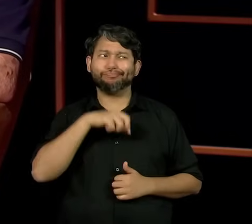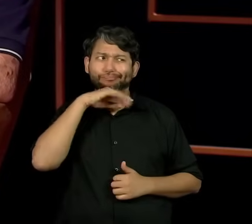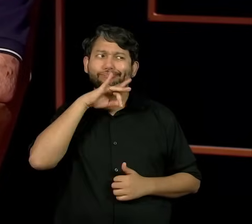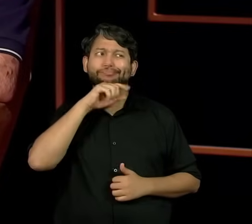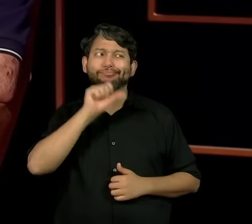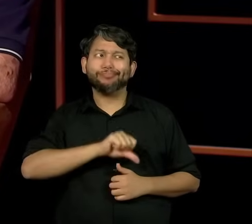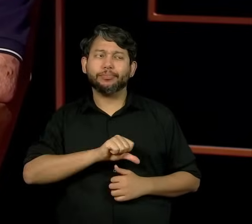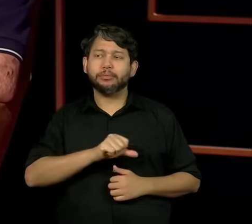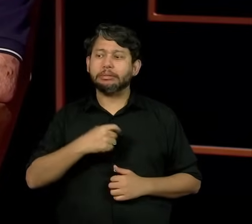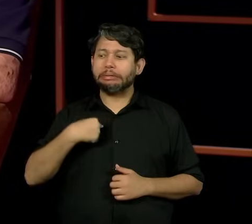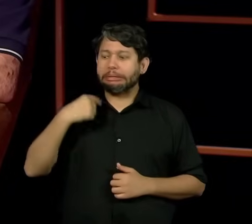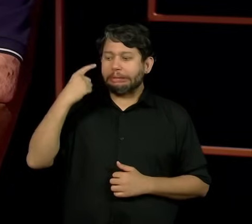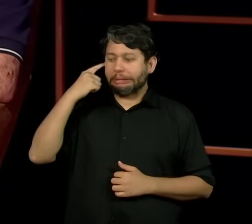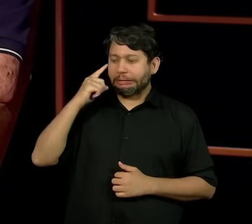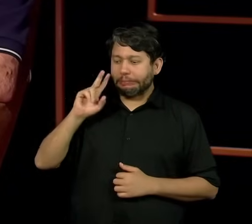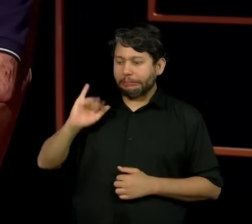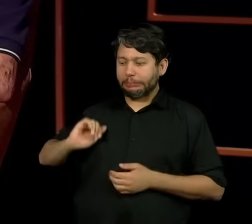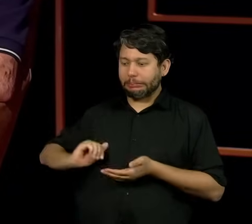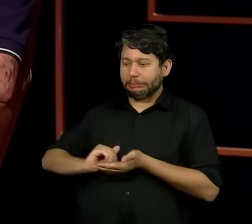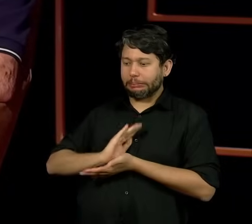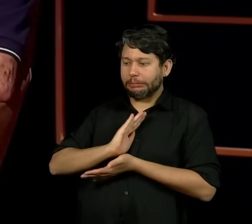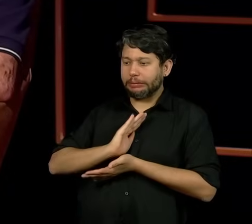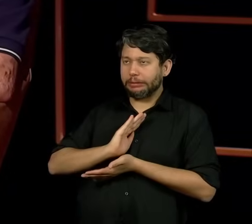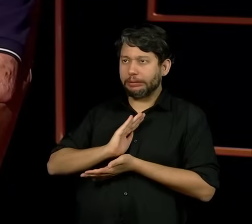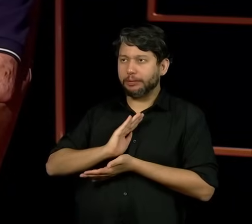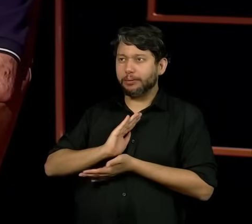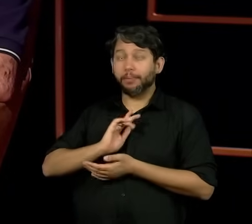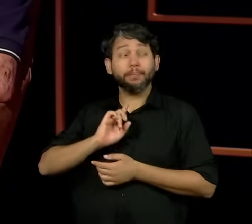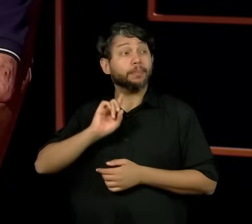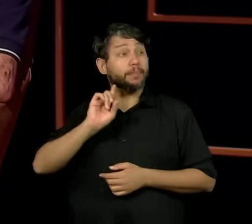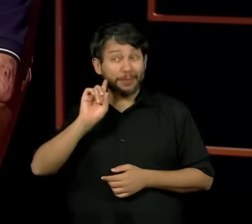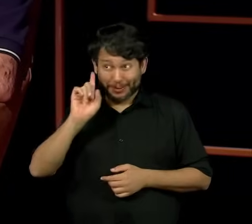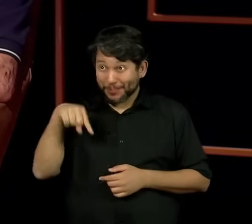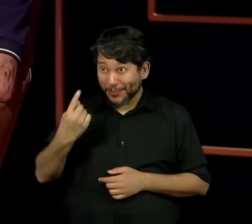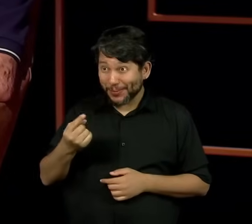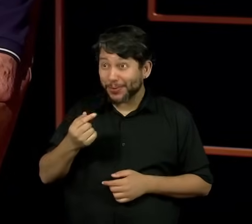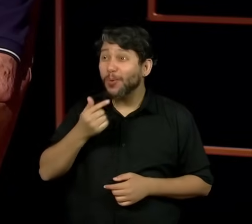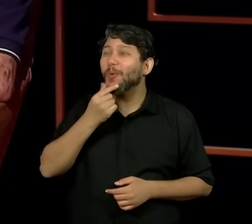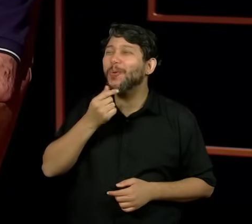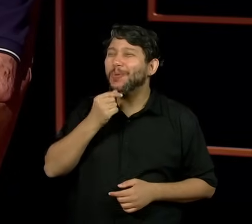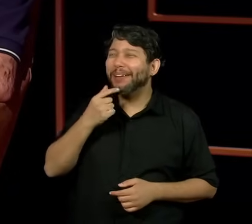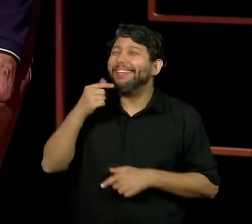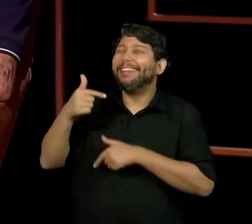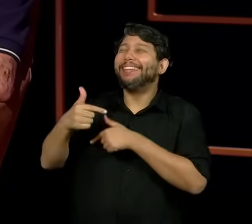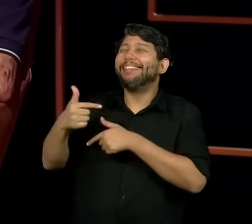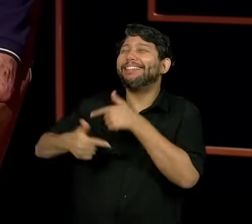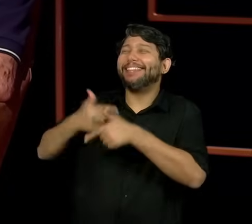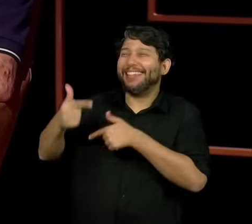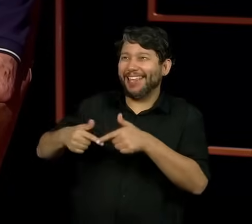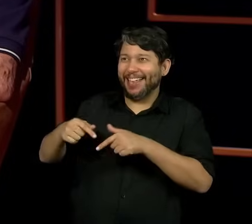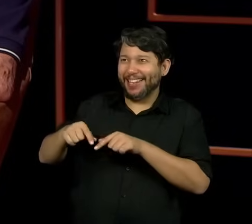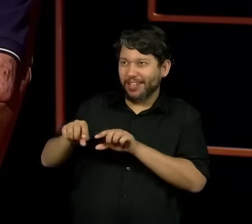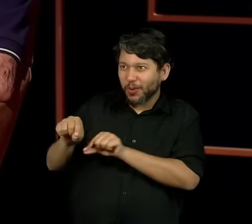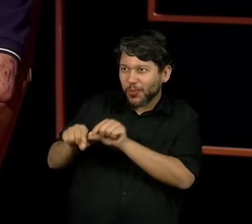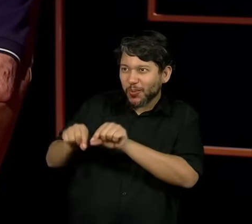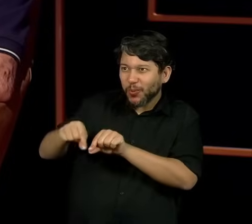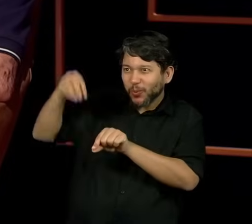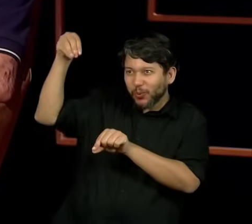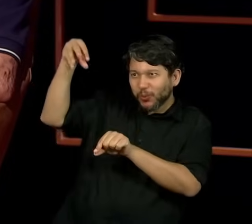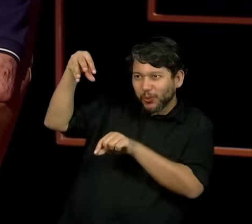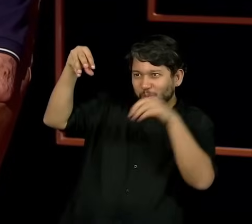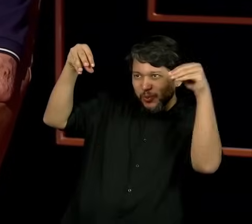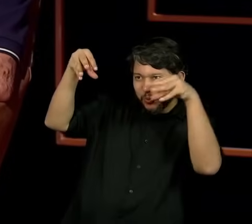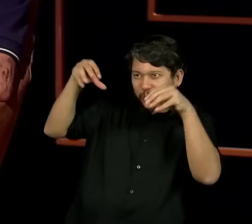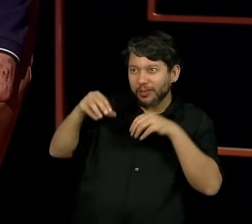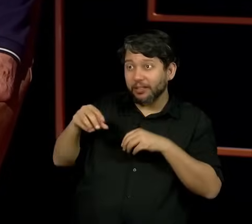Perdi o emprego, pensei eu. Foi bem, aí veio o iluminador, um senhor fantástico. Falou assim, não é assim, Jacques. Ele